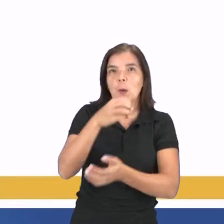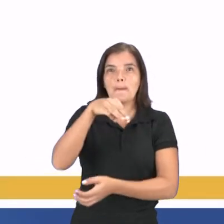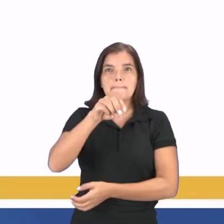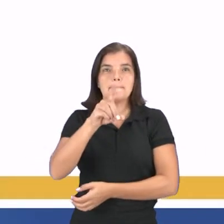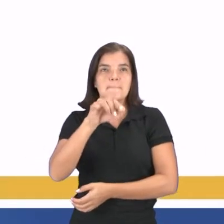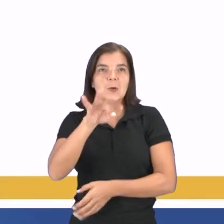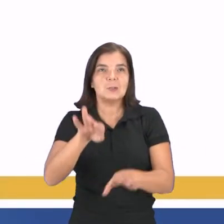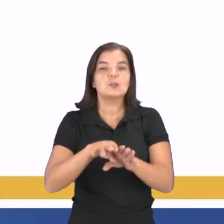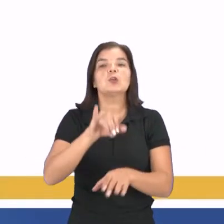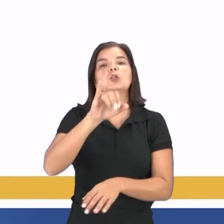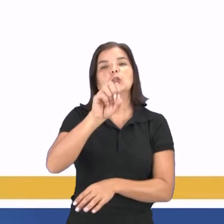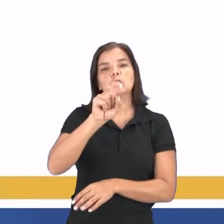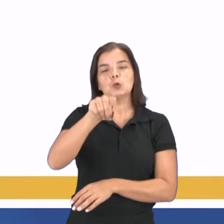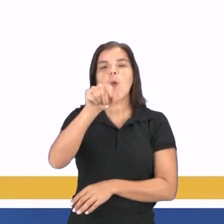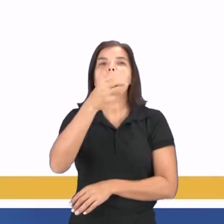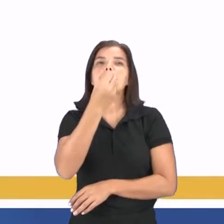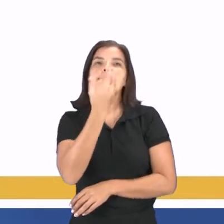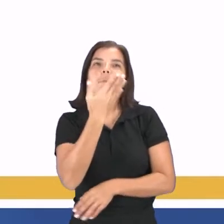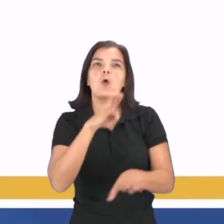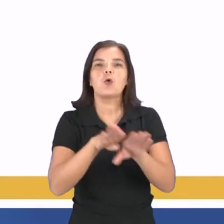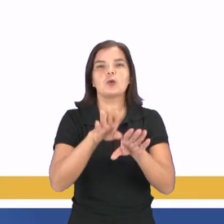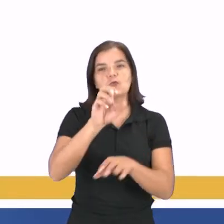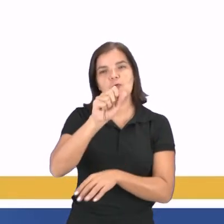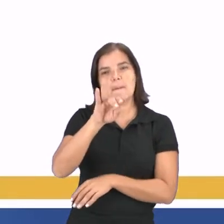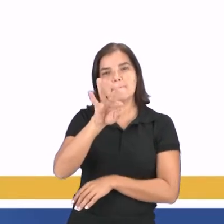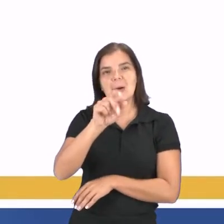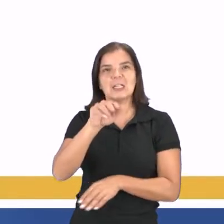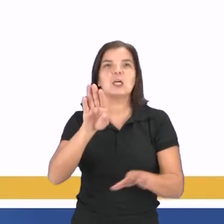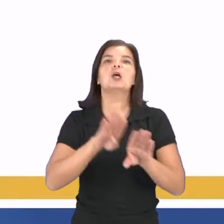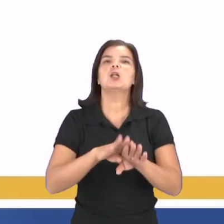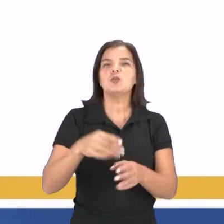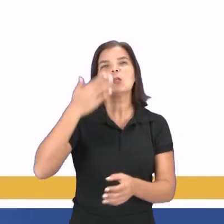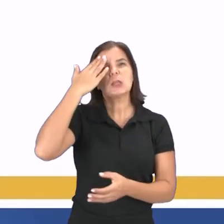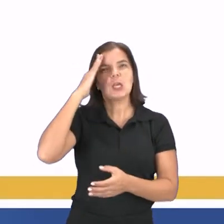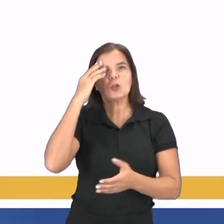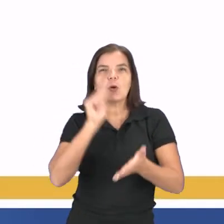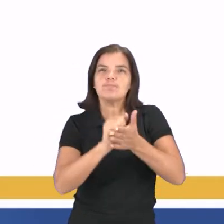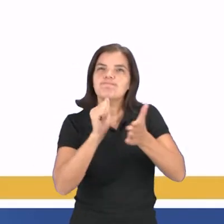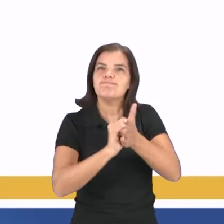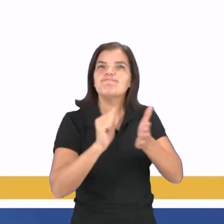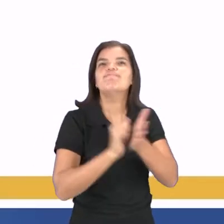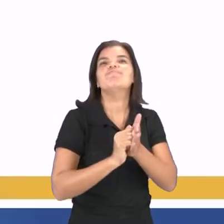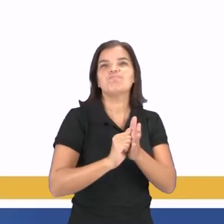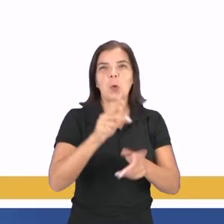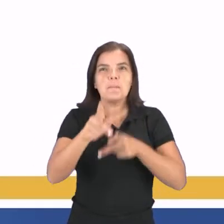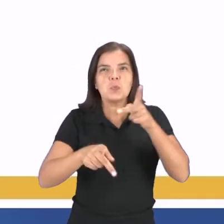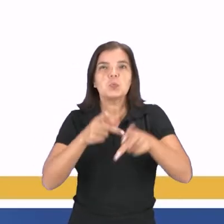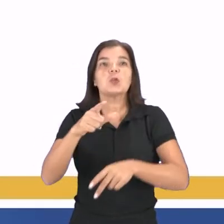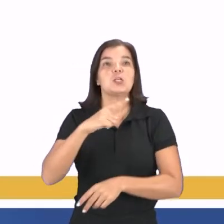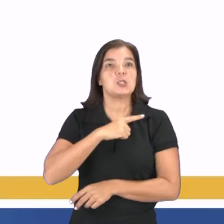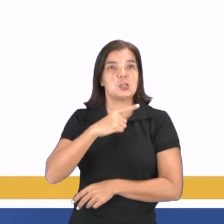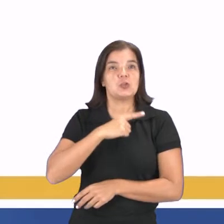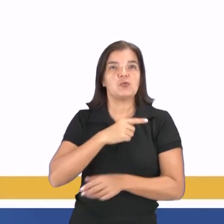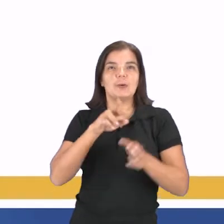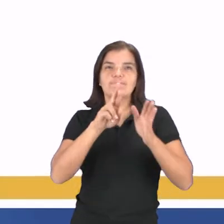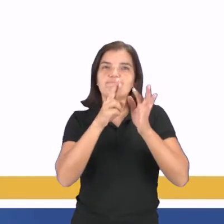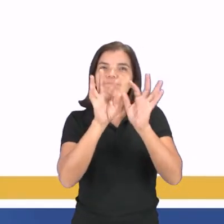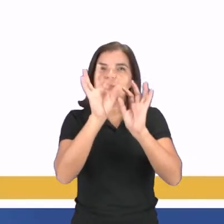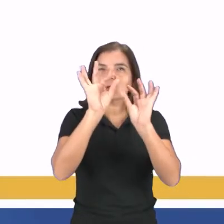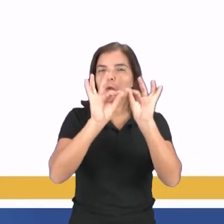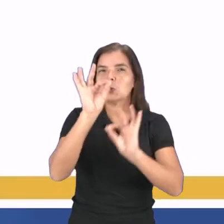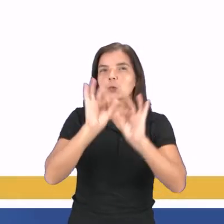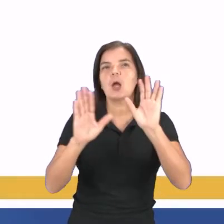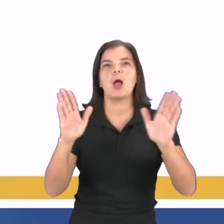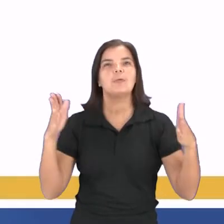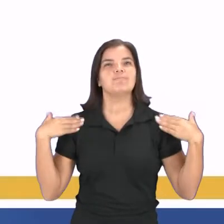a modinha Isto é Bom, de Baiano, intérprete bem popular e eclético que tinha em seu repertório, desde cançonetas